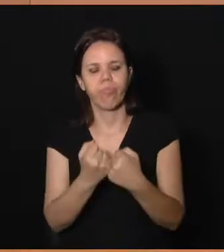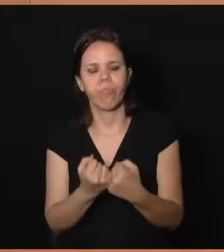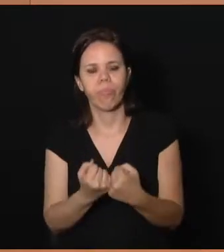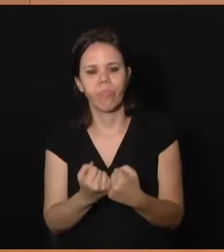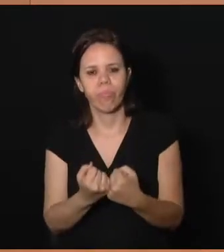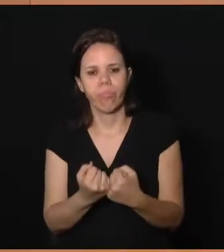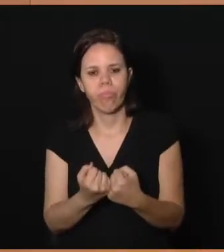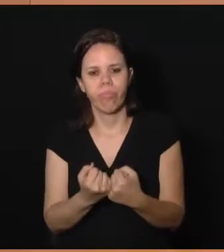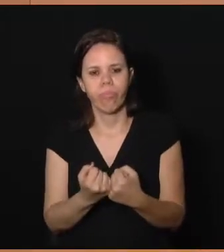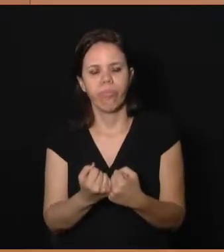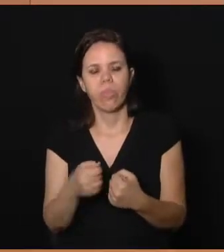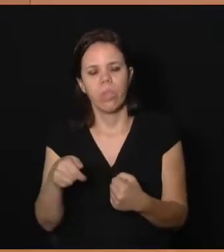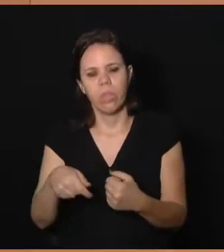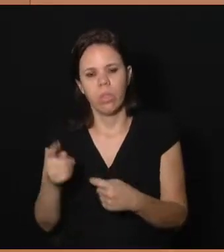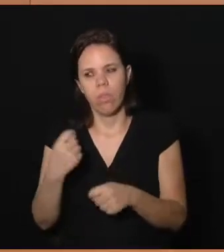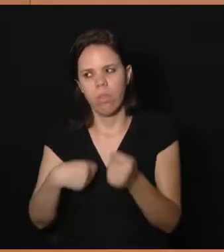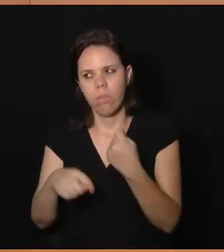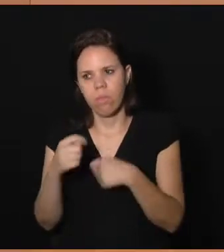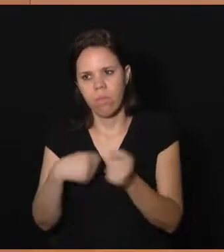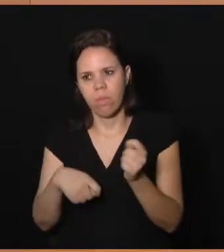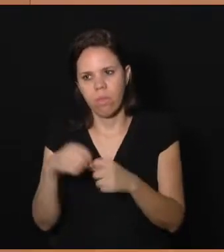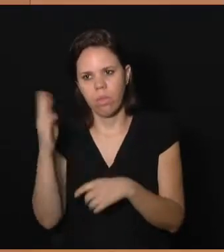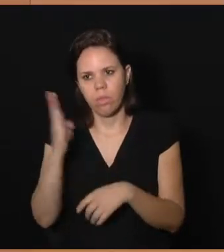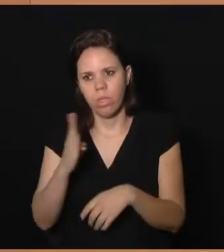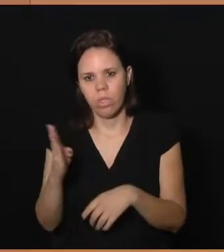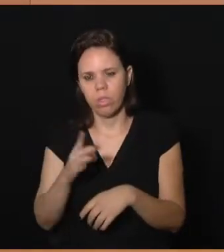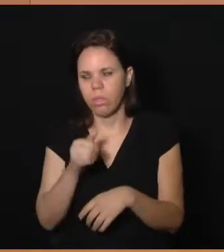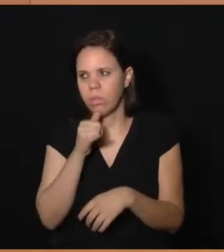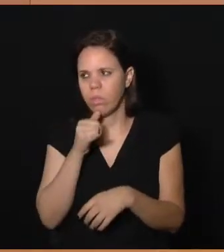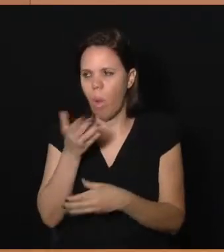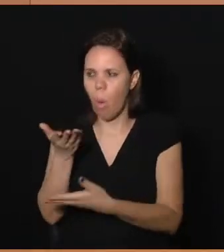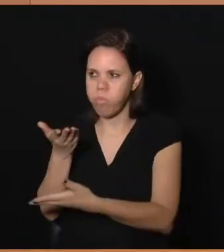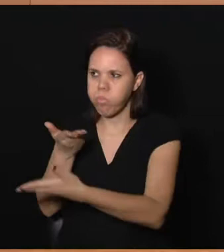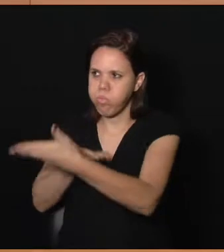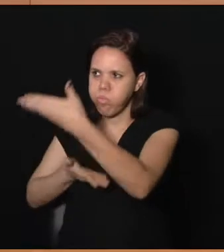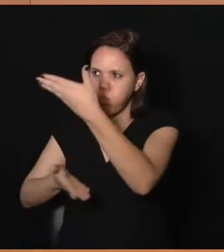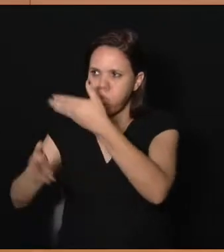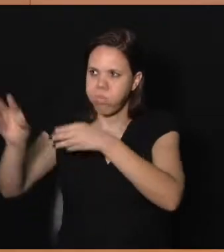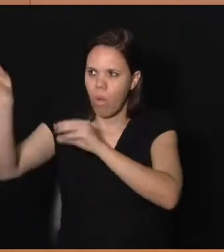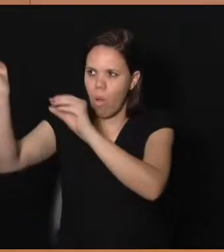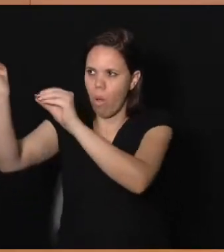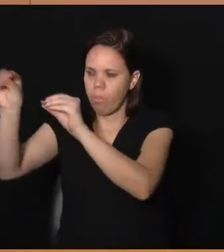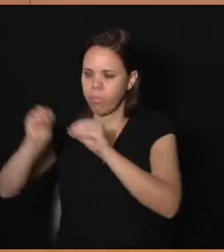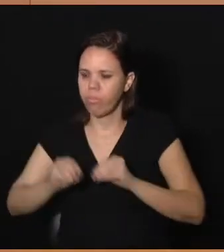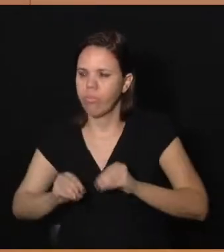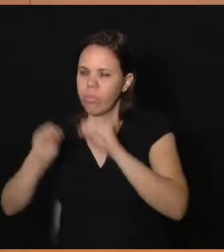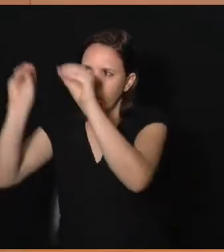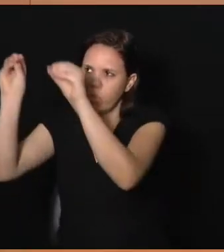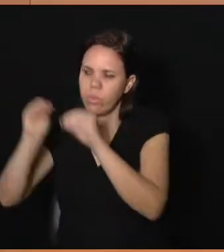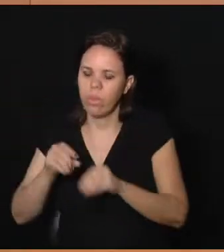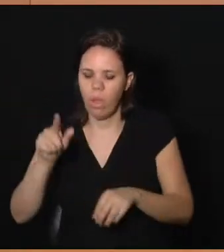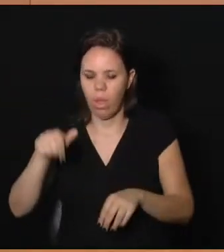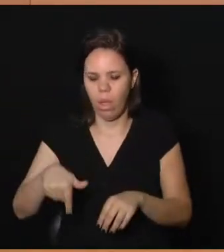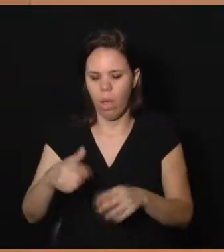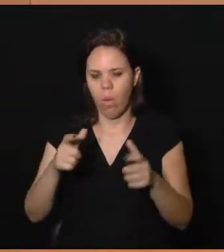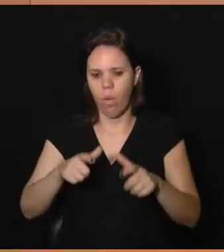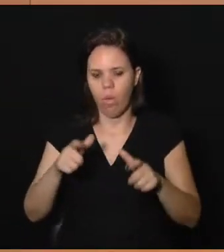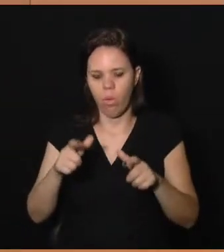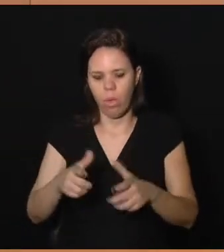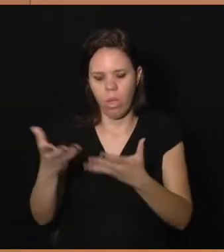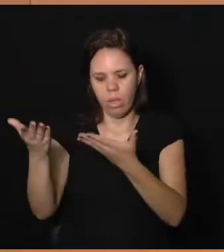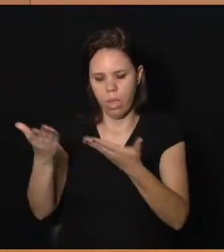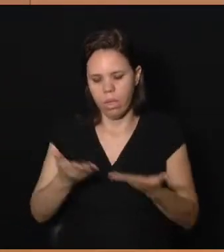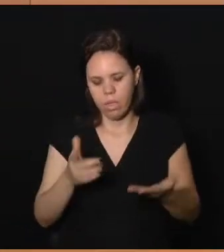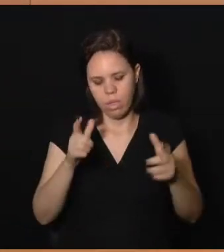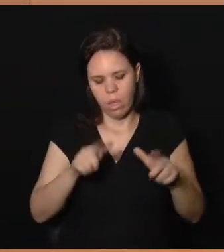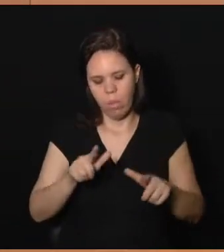de importação do Brasil hoje, né, o maior volume de importação é Viracopos, é Campinas.